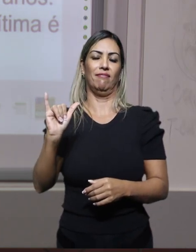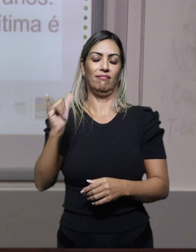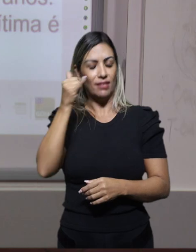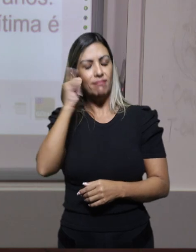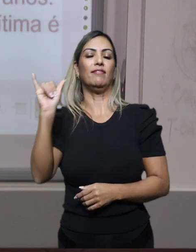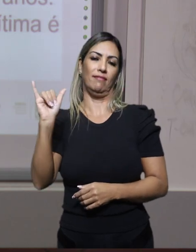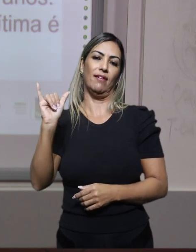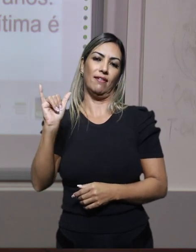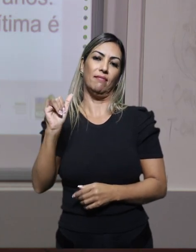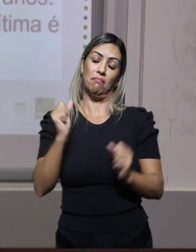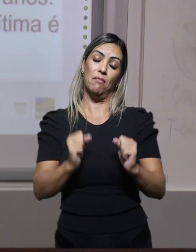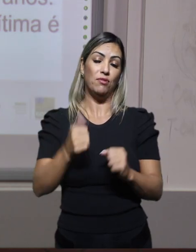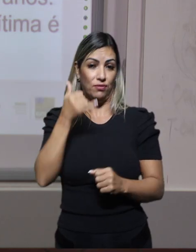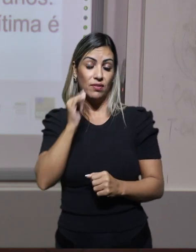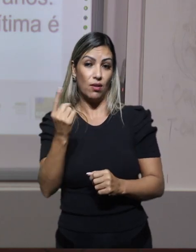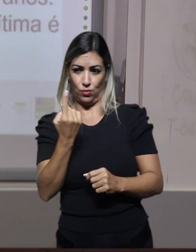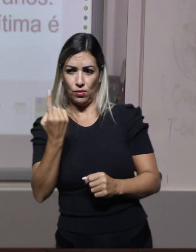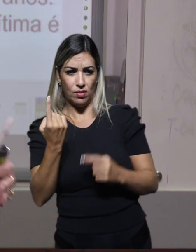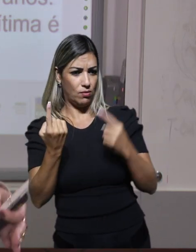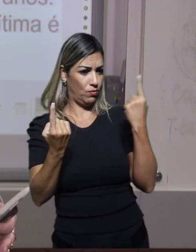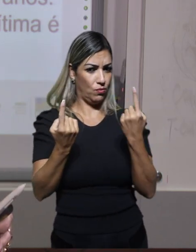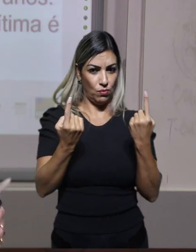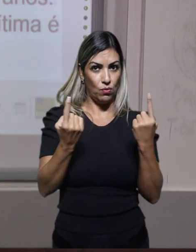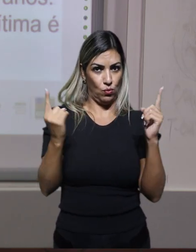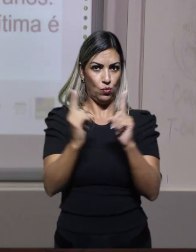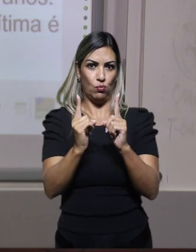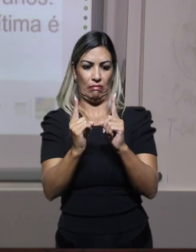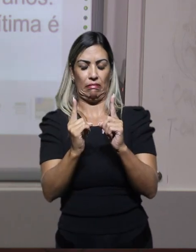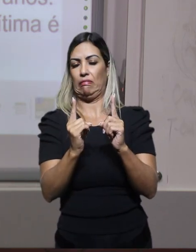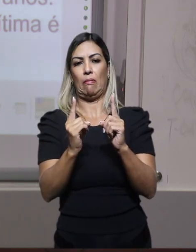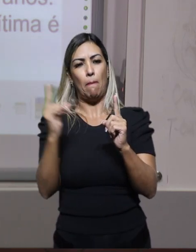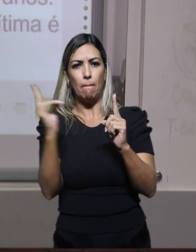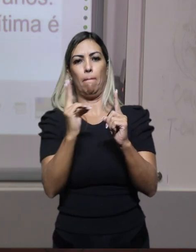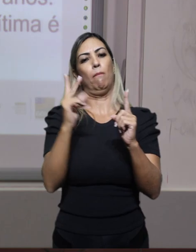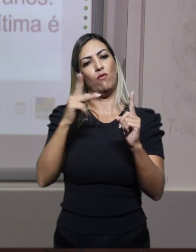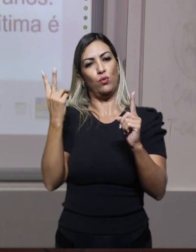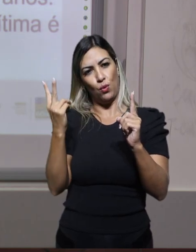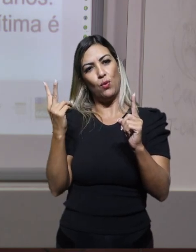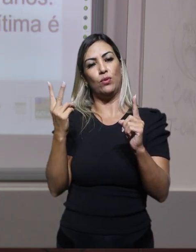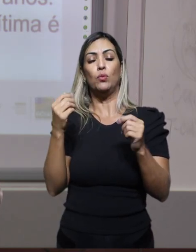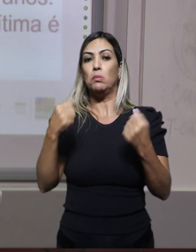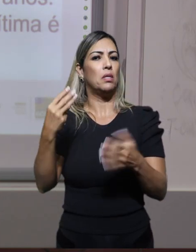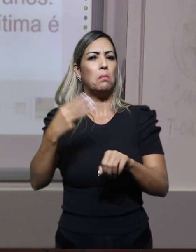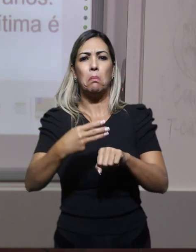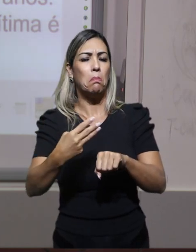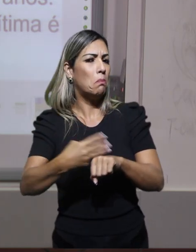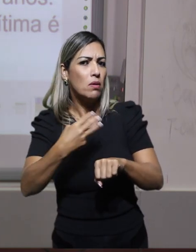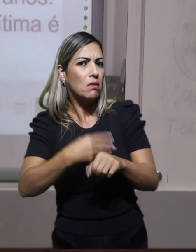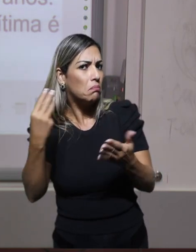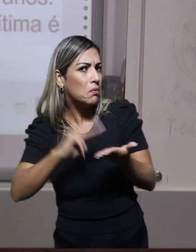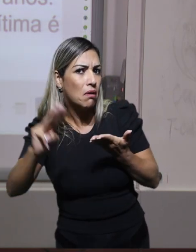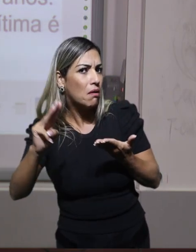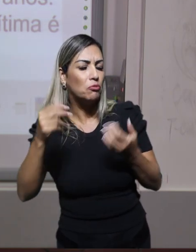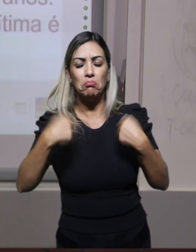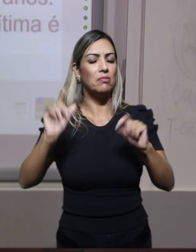puder evitar estar sozinho, professor e aluna, evite, não precisa mandar mensagem no WhatsApp, gente, não precisa mandar mensagem